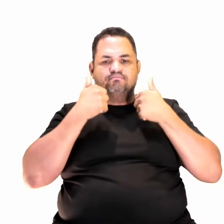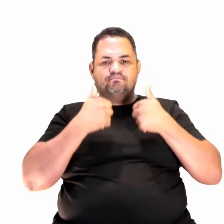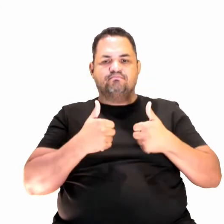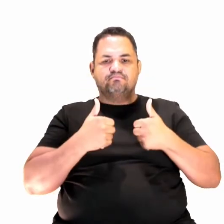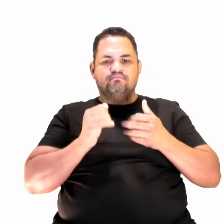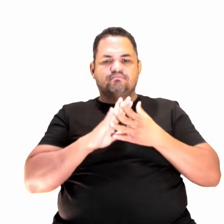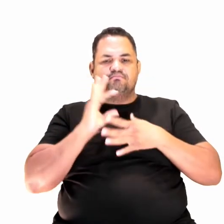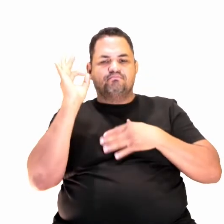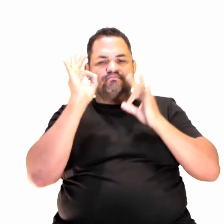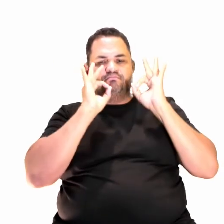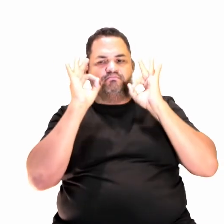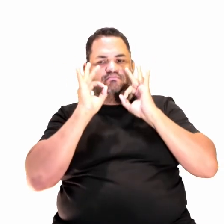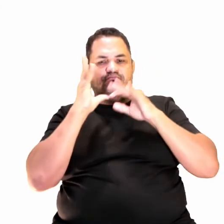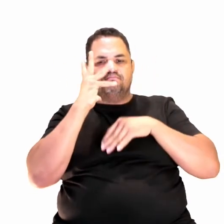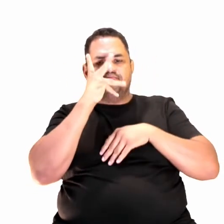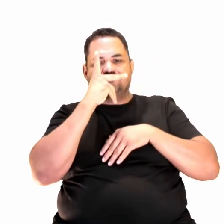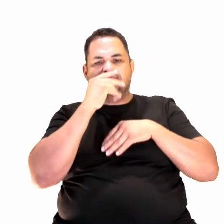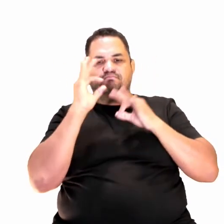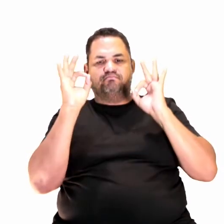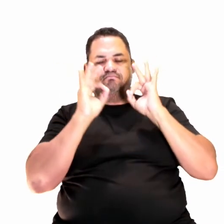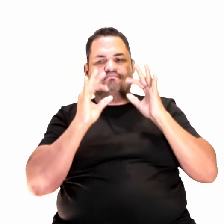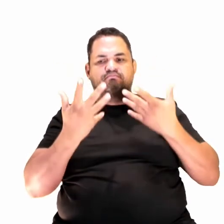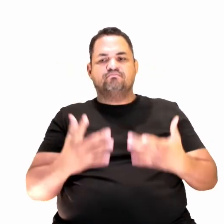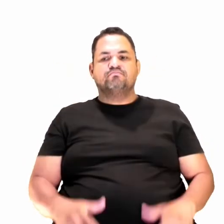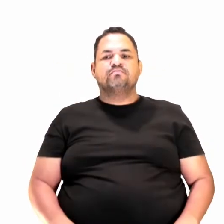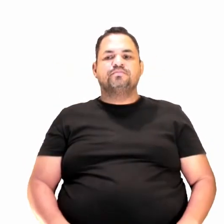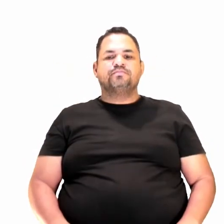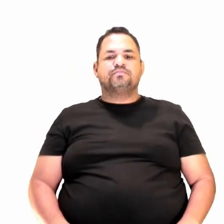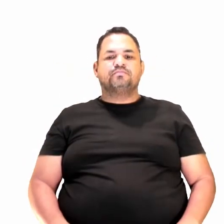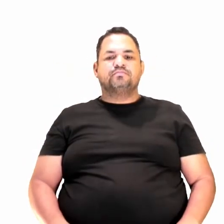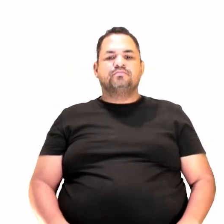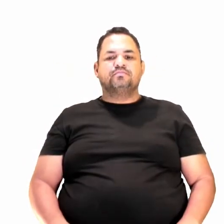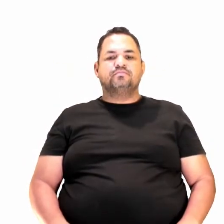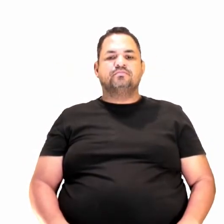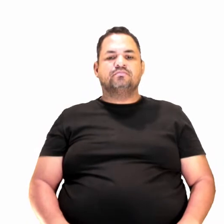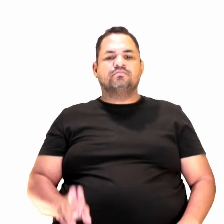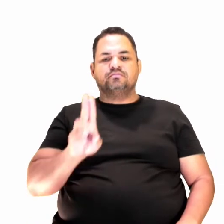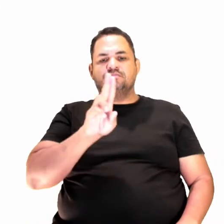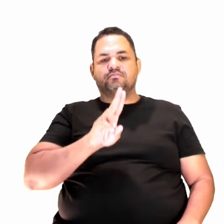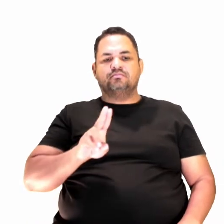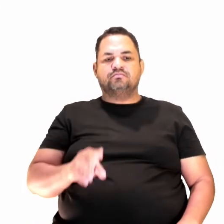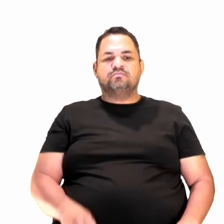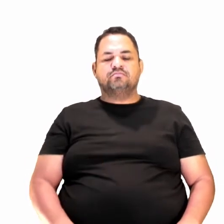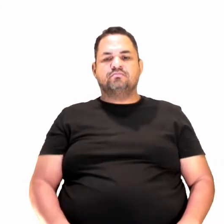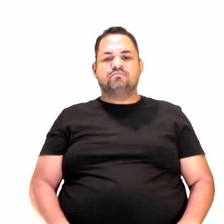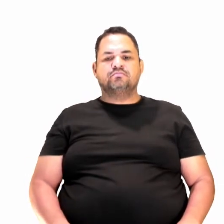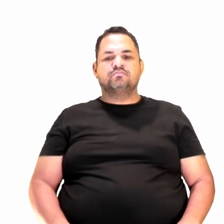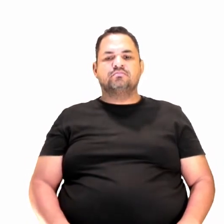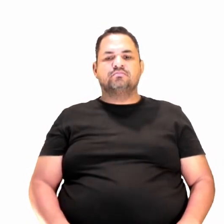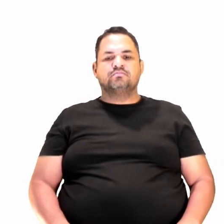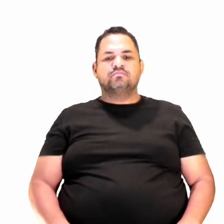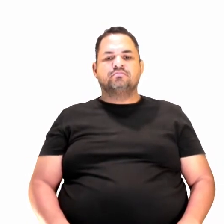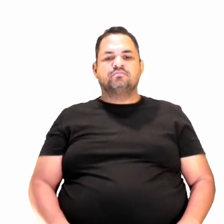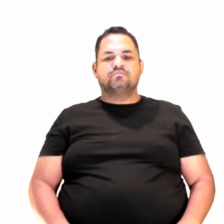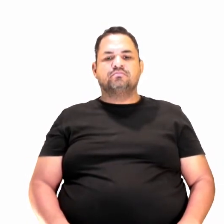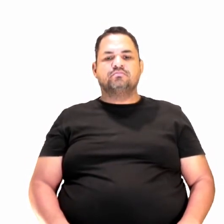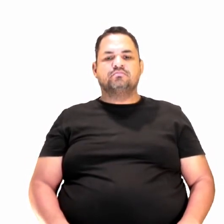questão do bigode, eu vou usar o verbo to have. Então, ele tem, he has a mustache, que é o